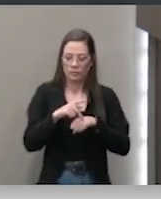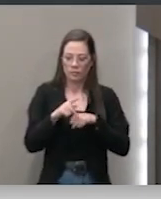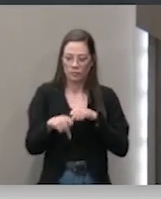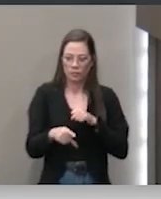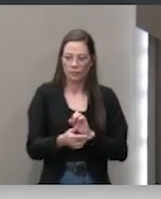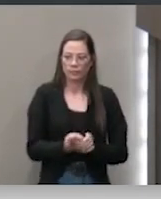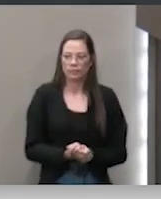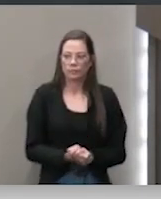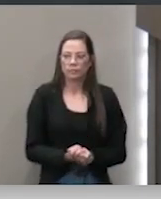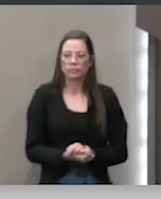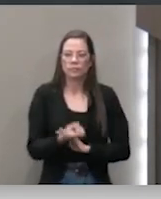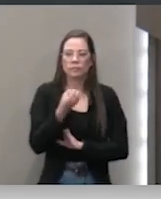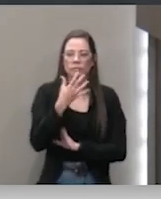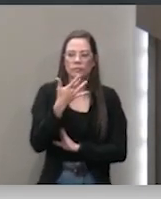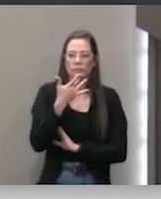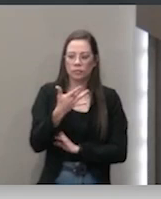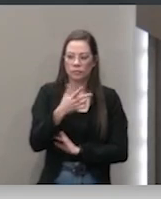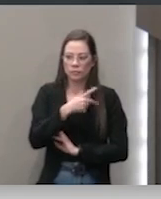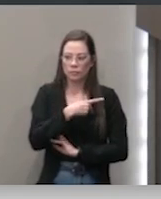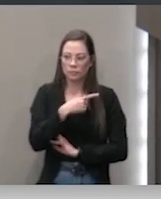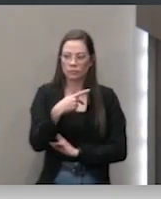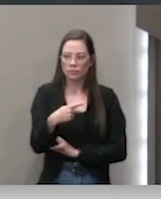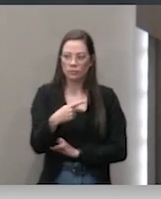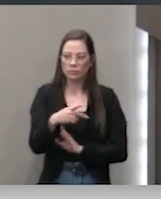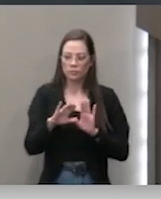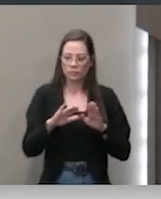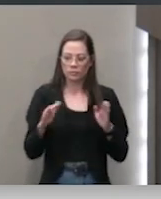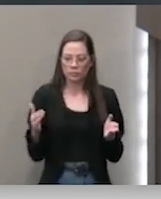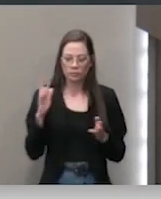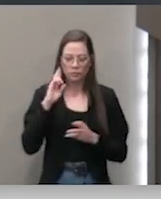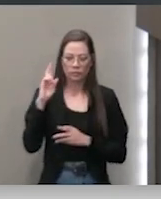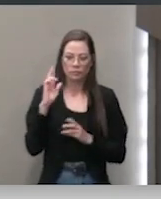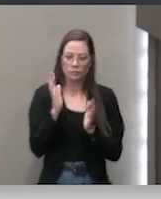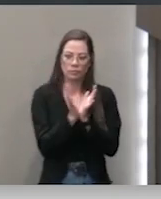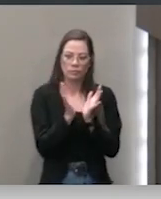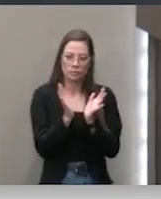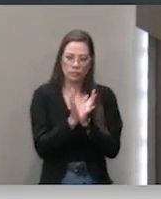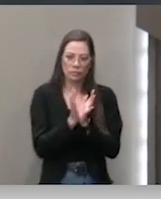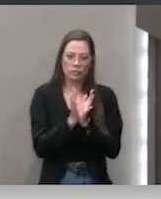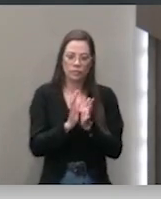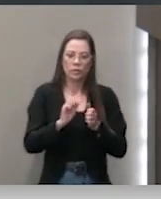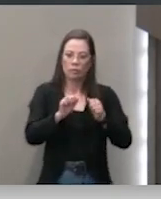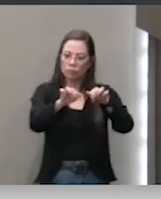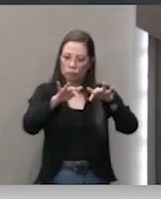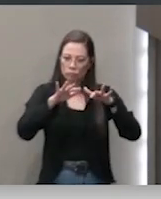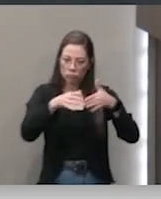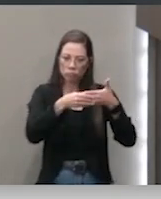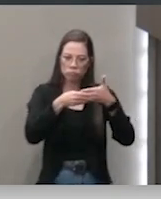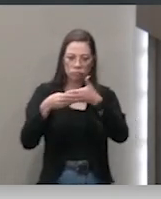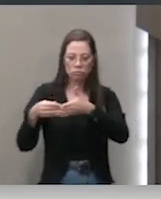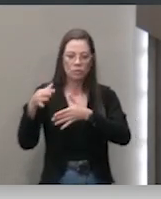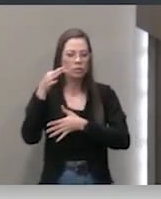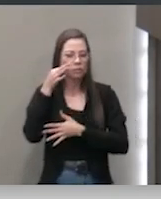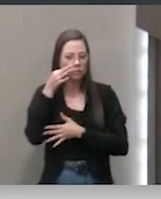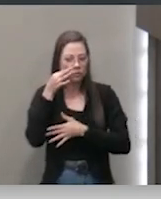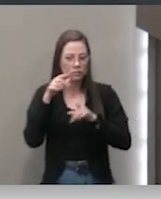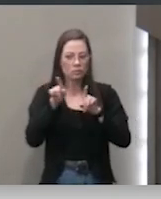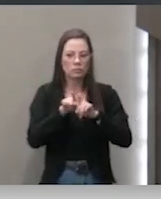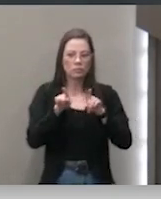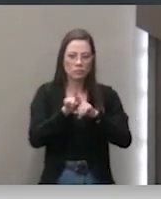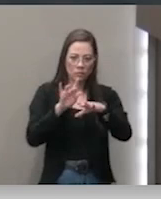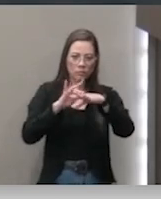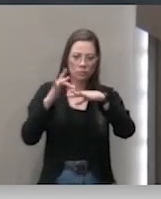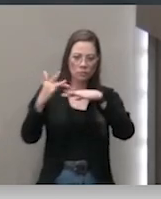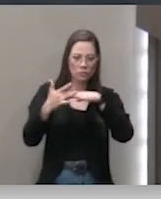palavra, vereadora. Boa tarde, senhor presidente, mesa diretora, caros colegas, público que nos acompanha presencialmente pelas